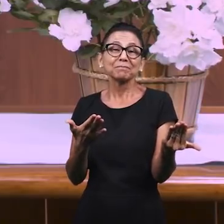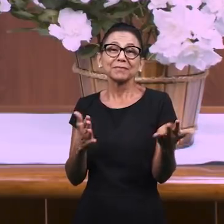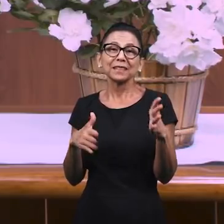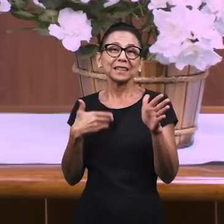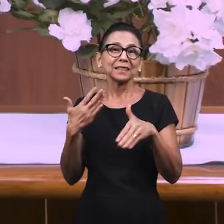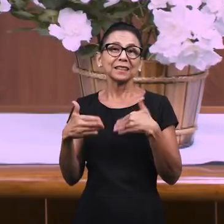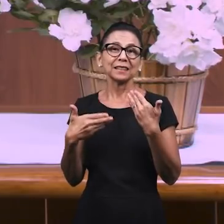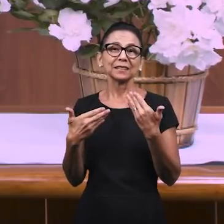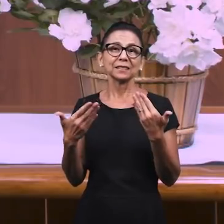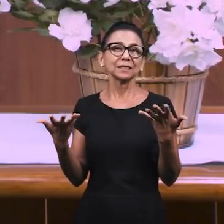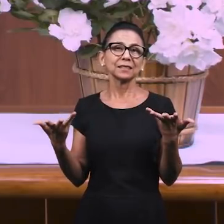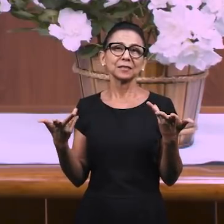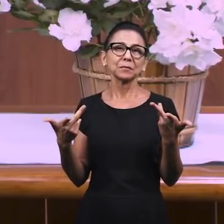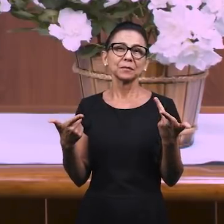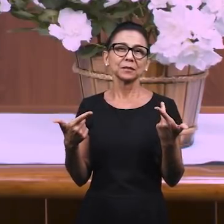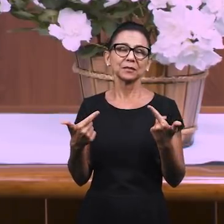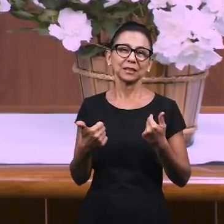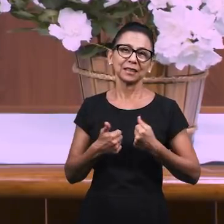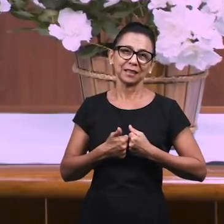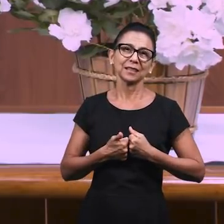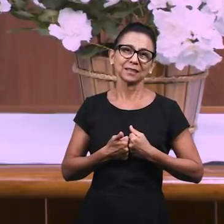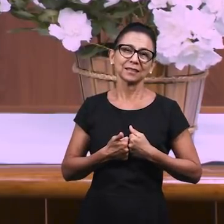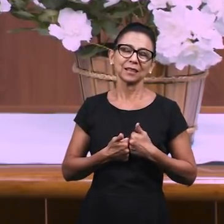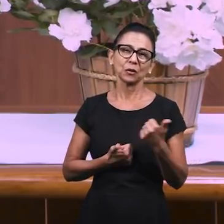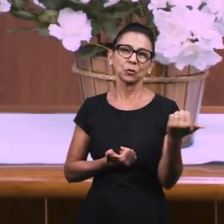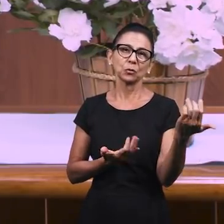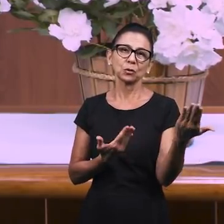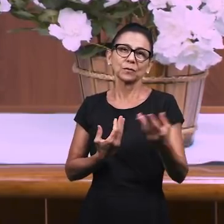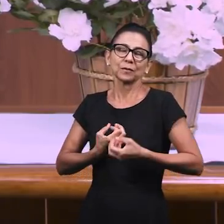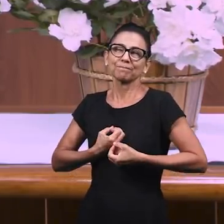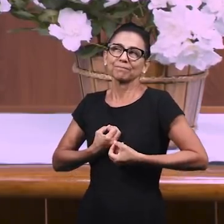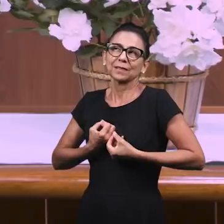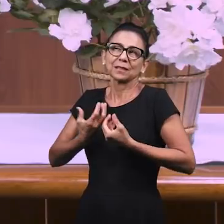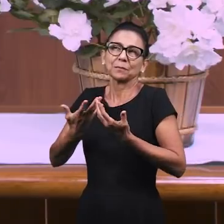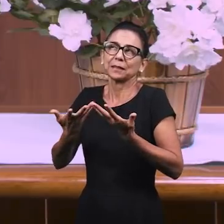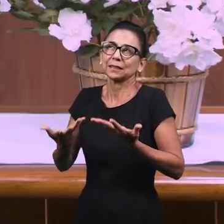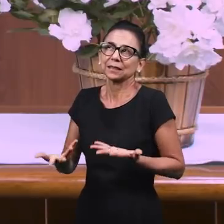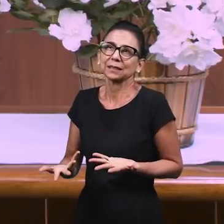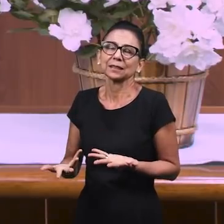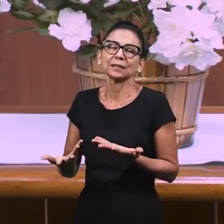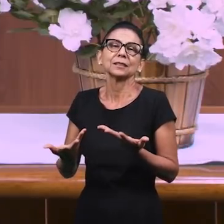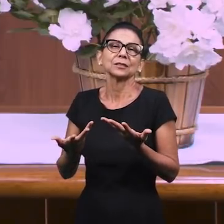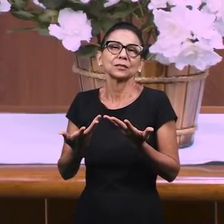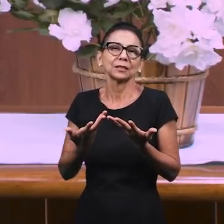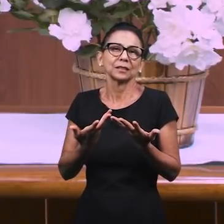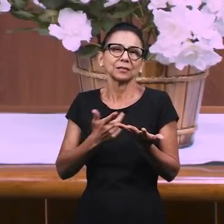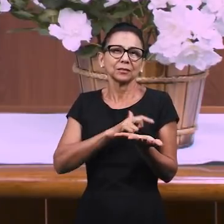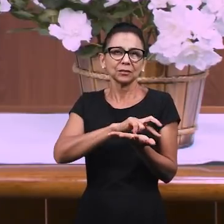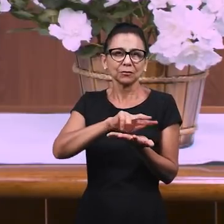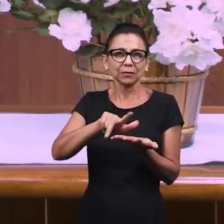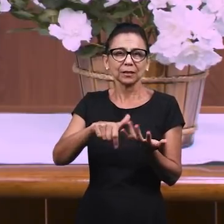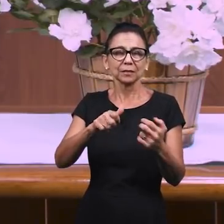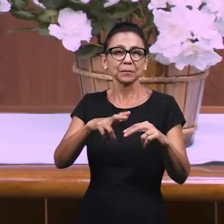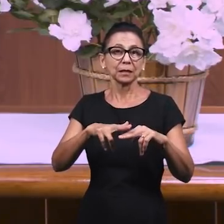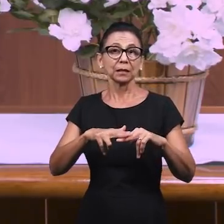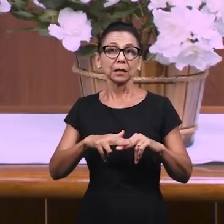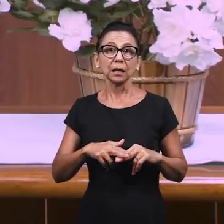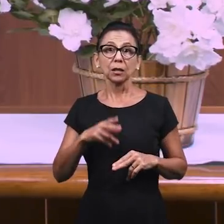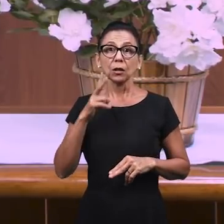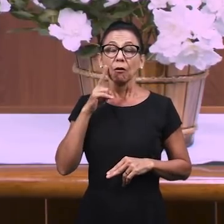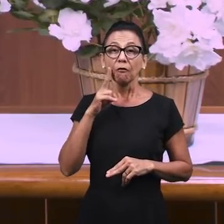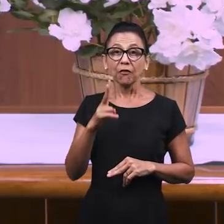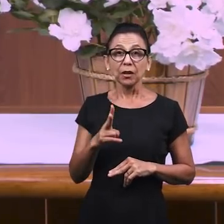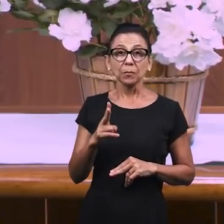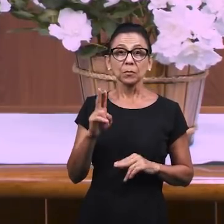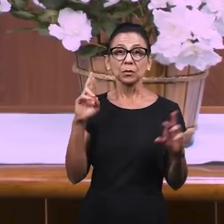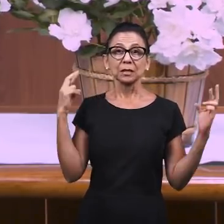uma expressão da obra do Senhor. Os jovens estão dizendo alguma coisa. Quando nós ouvimos tantos relatos